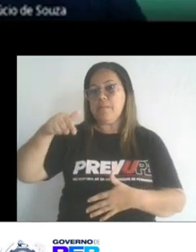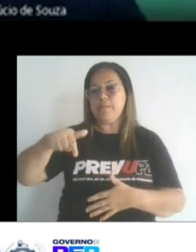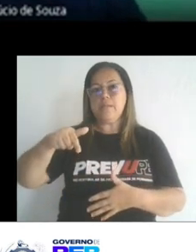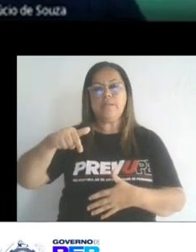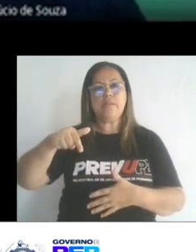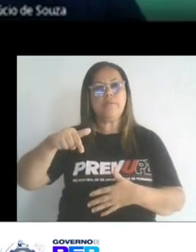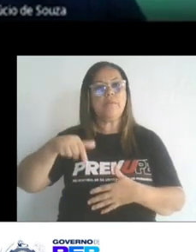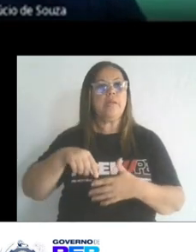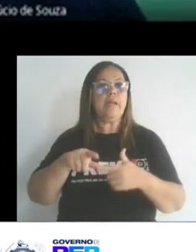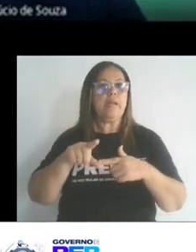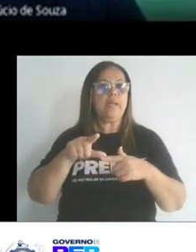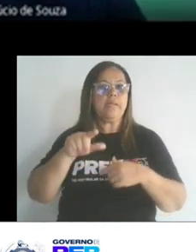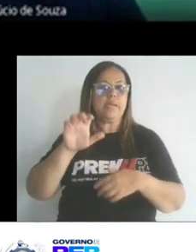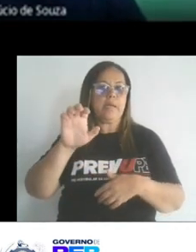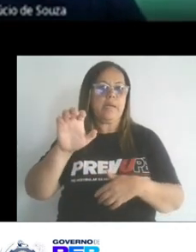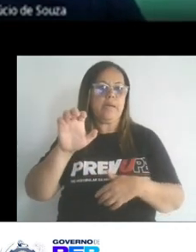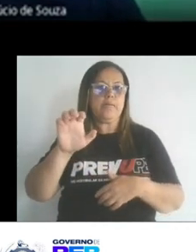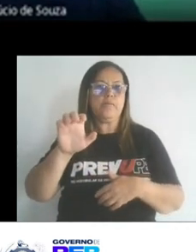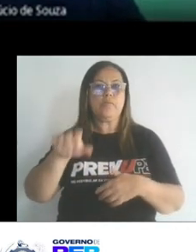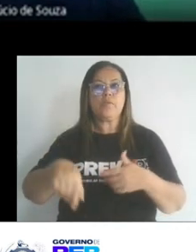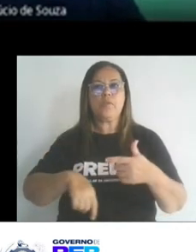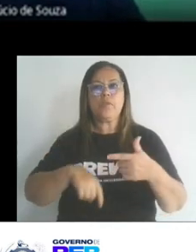1 5 3